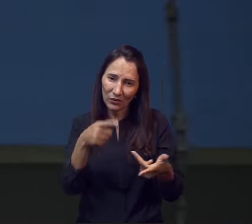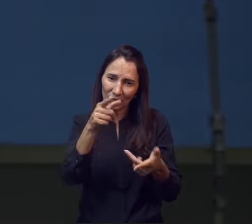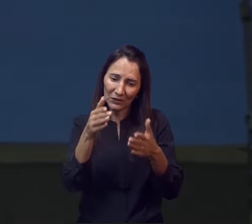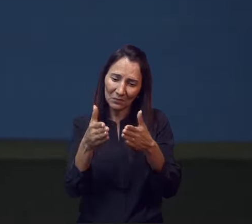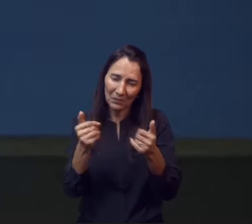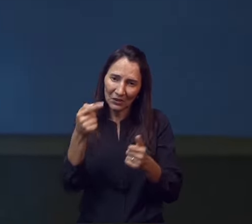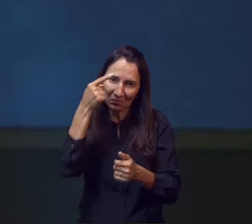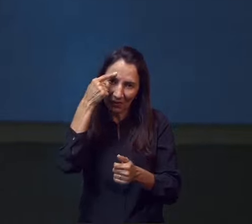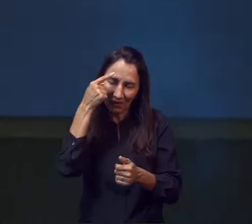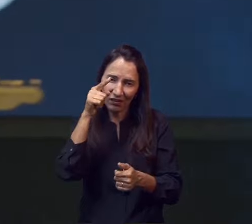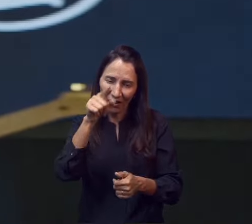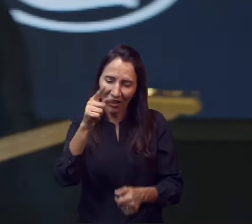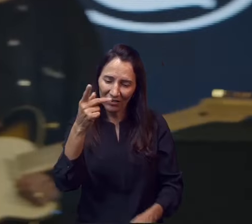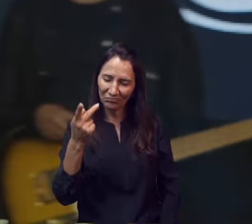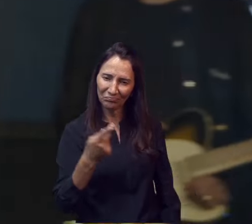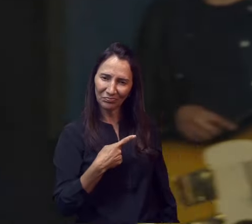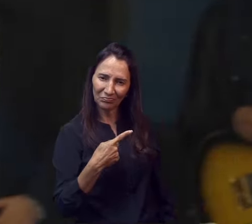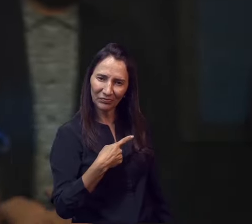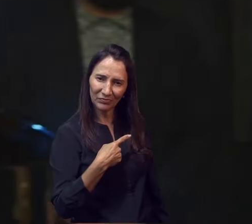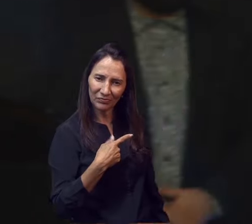ambição egoísta